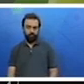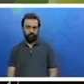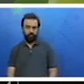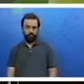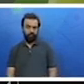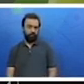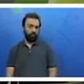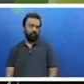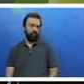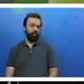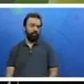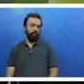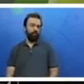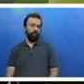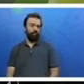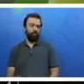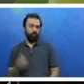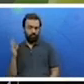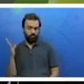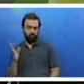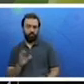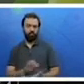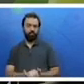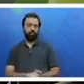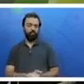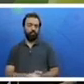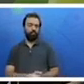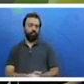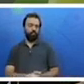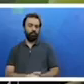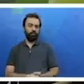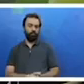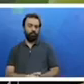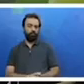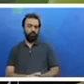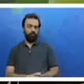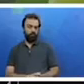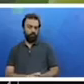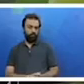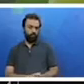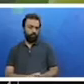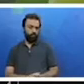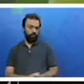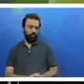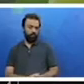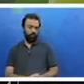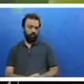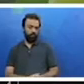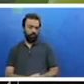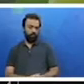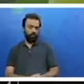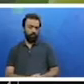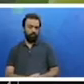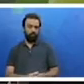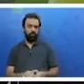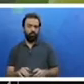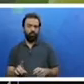último exemplo, mesma coisa, gente, ó. Só que aqui nós temos